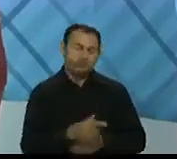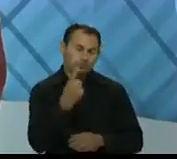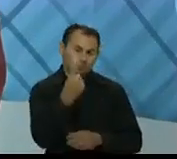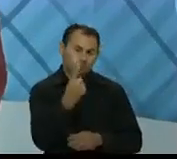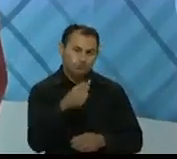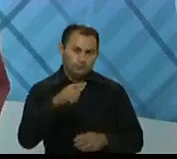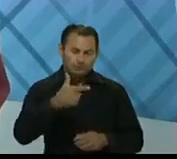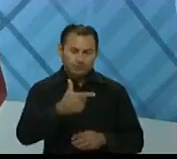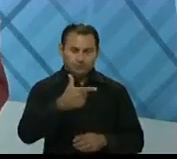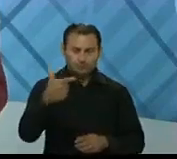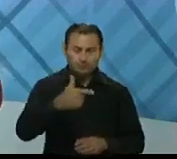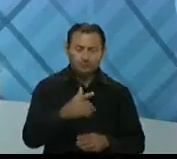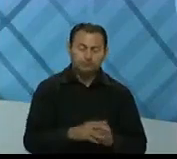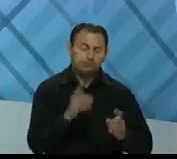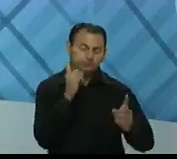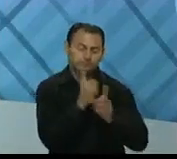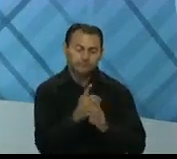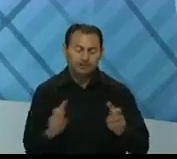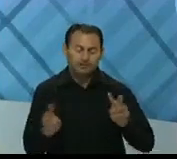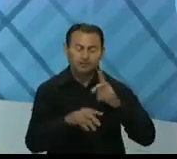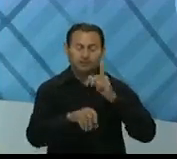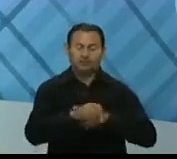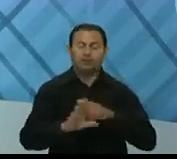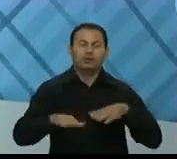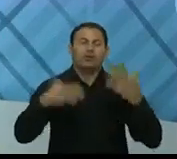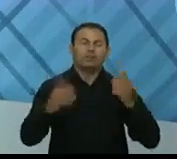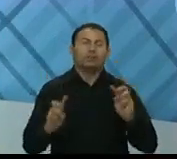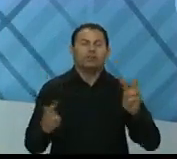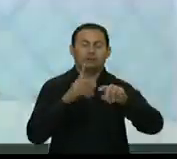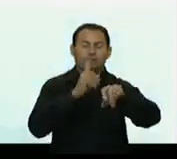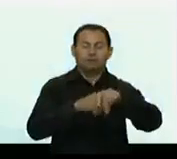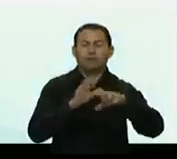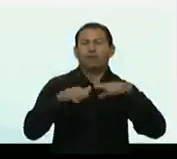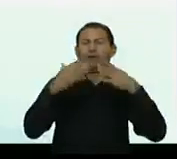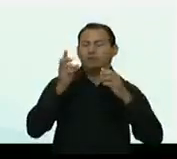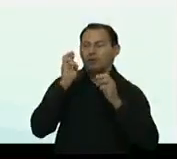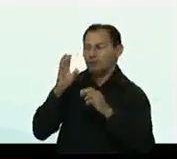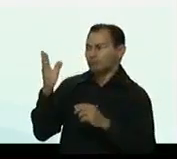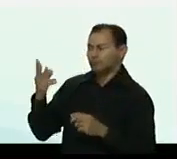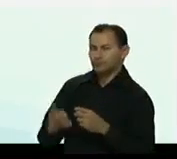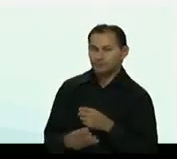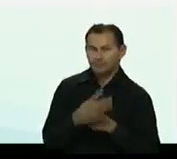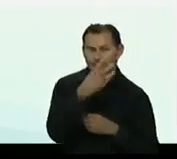vamos encontrar o valor do t. Qual será o valor do t? Acompanhe.